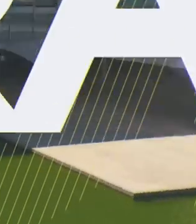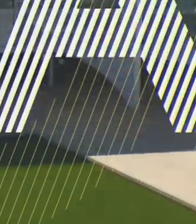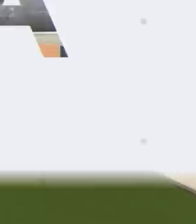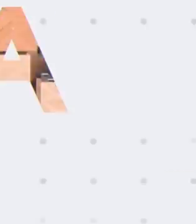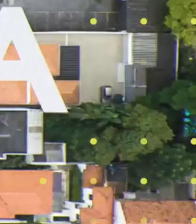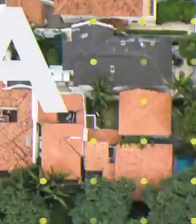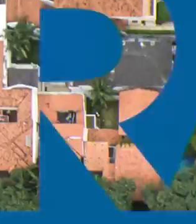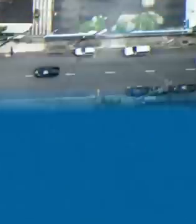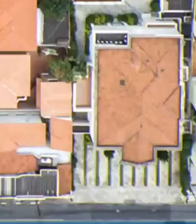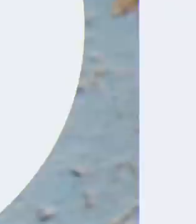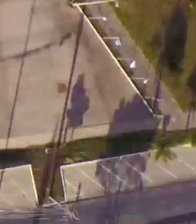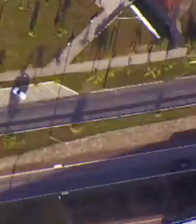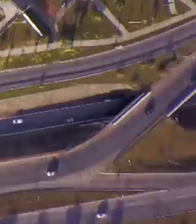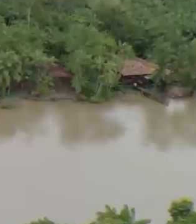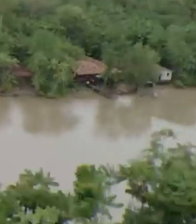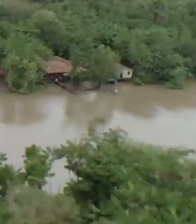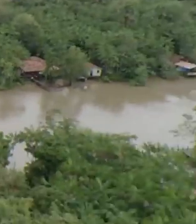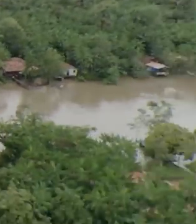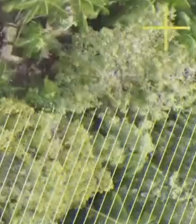ó